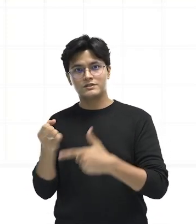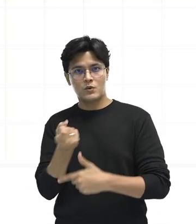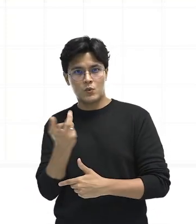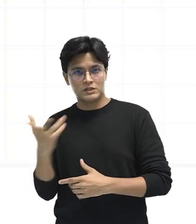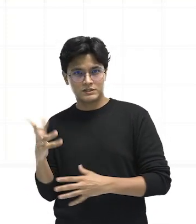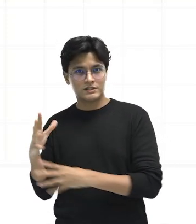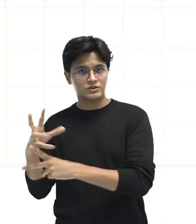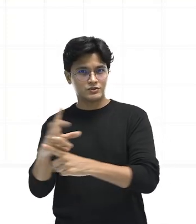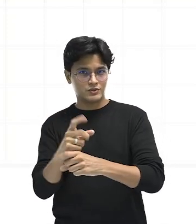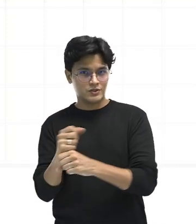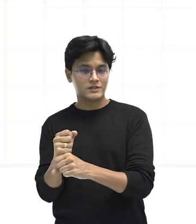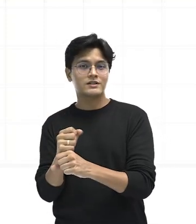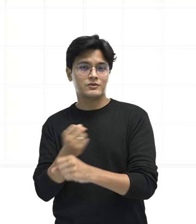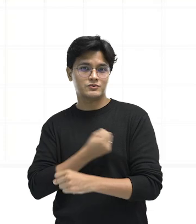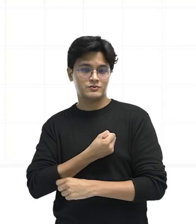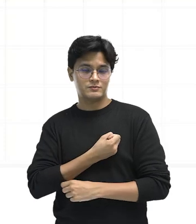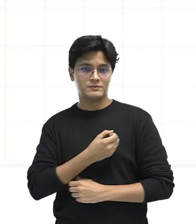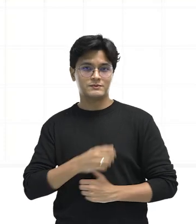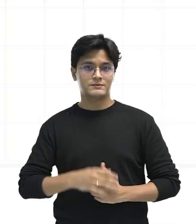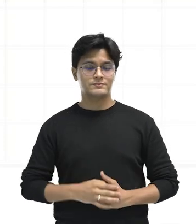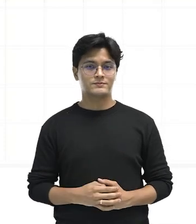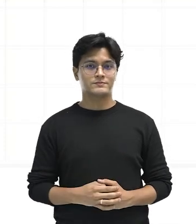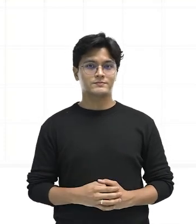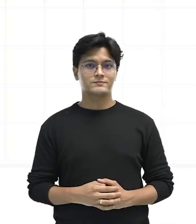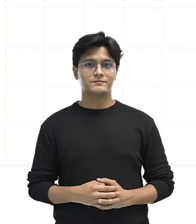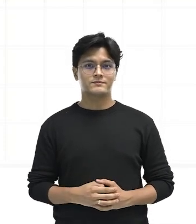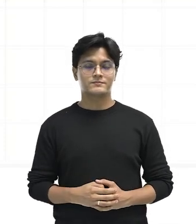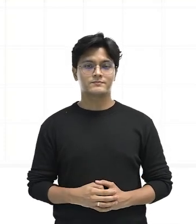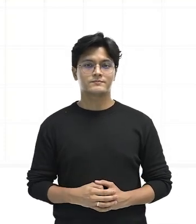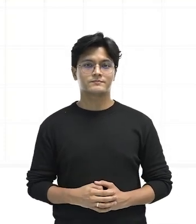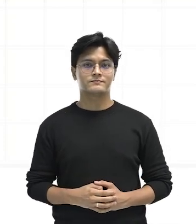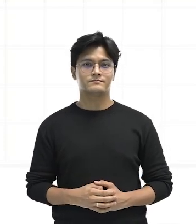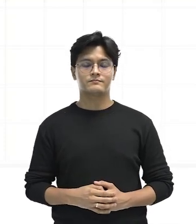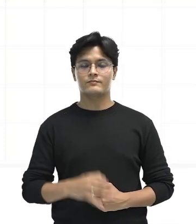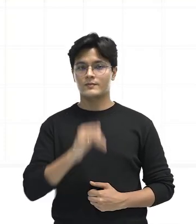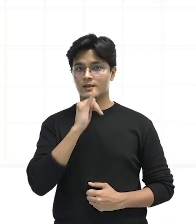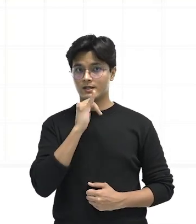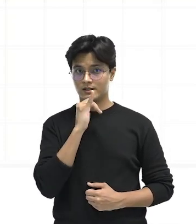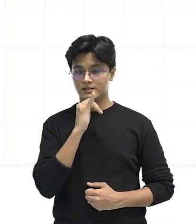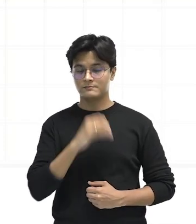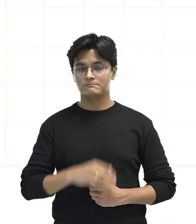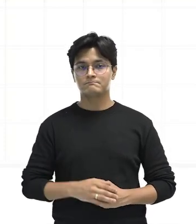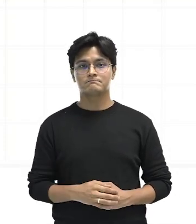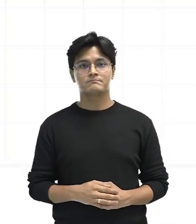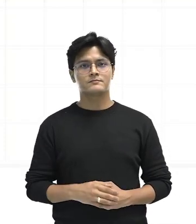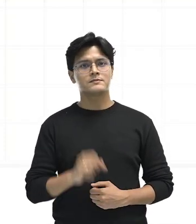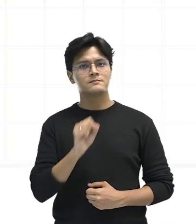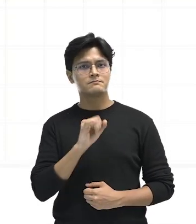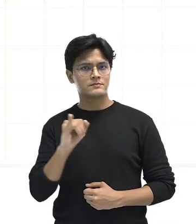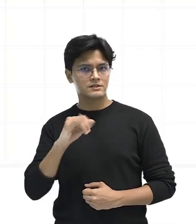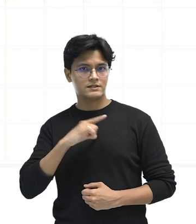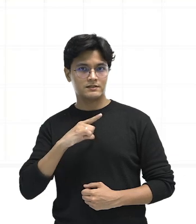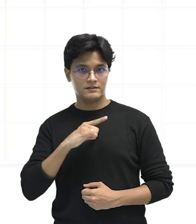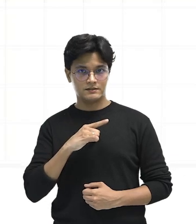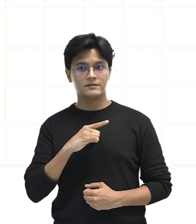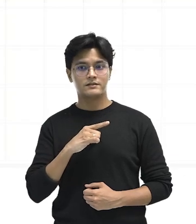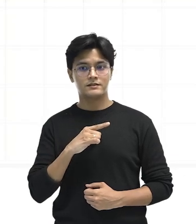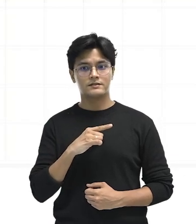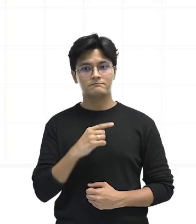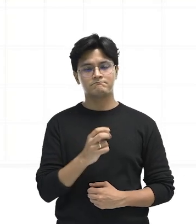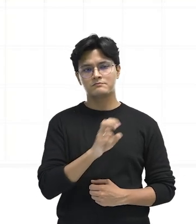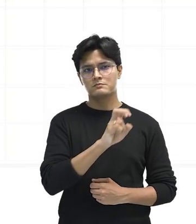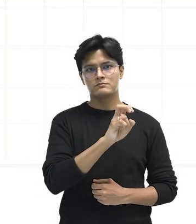total de números. Pelo total de números que temos. Por exemplo, se tivermos as notas de